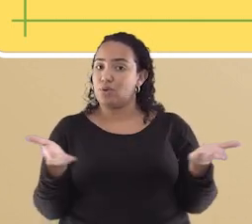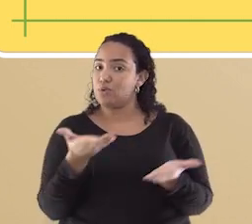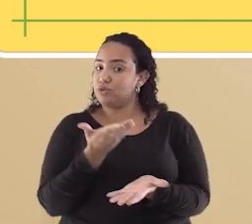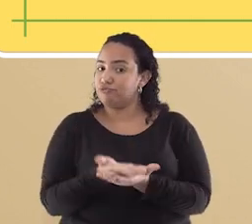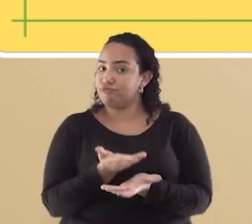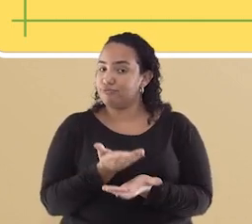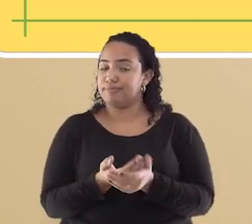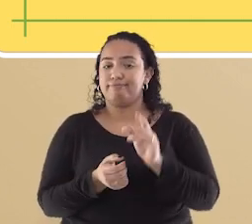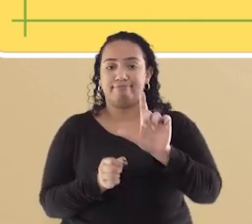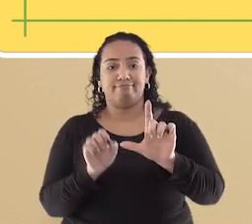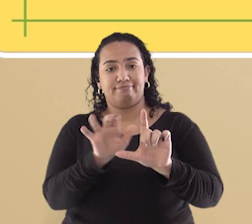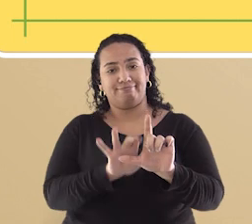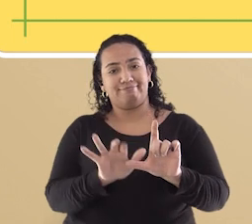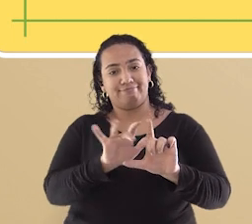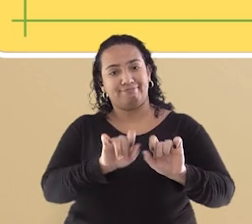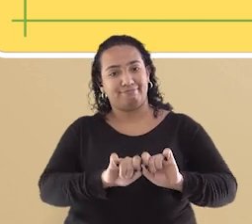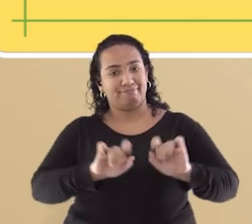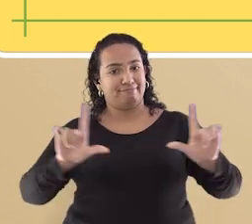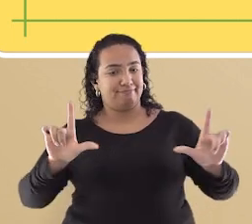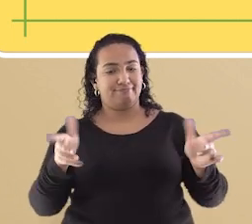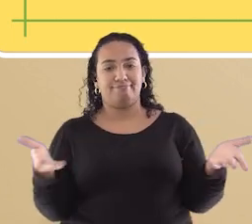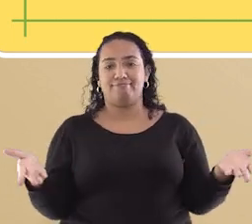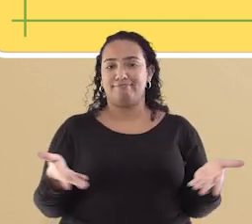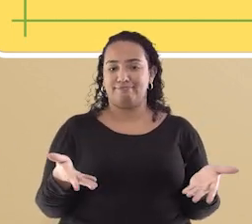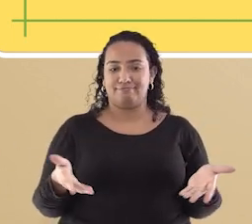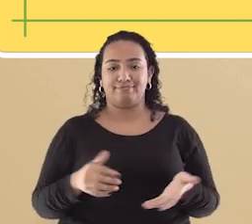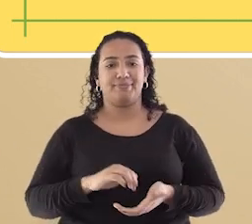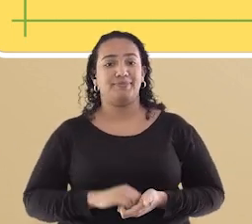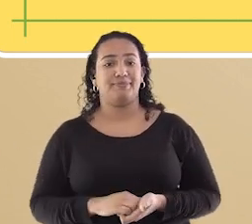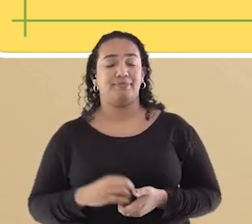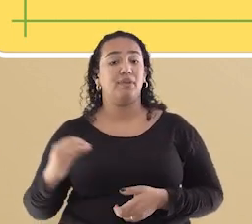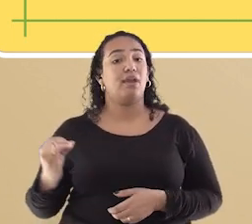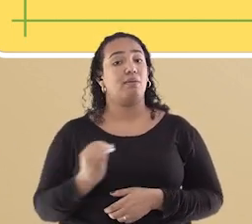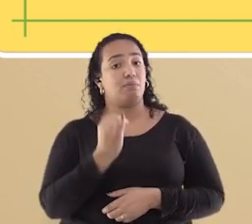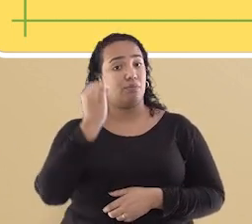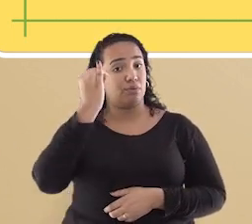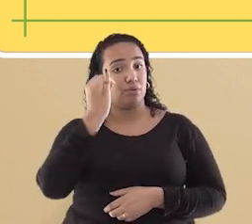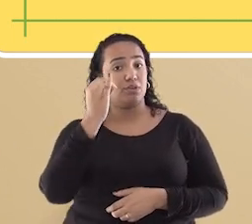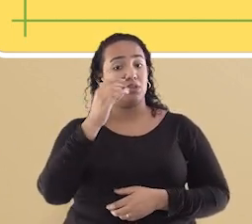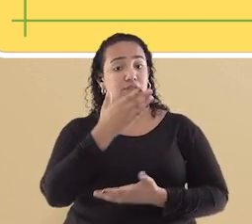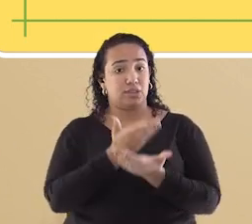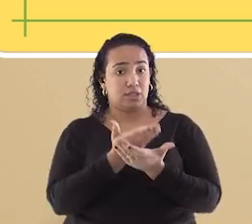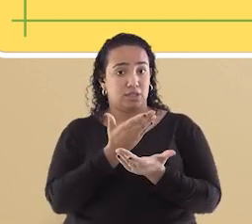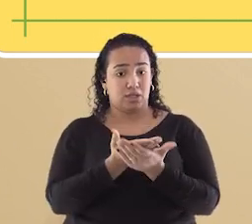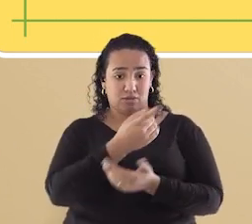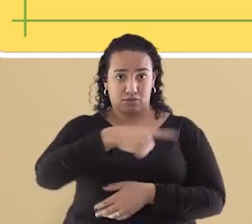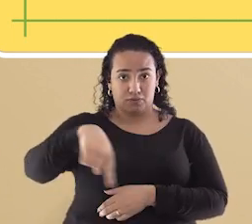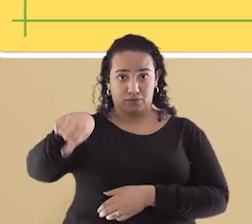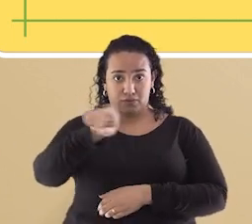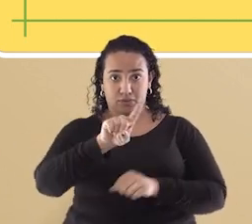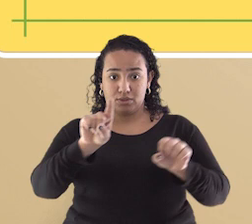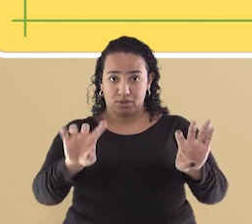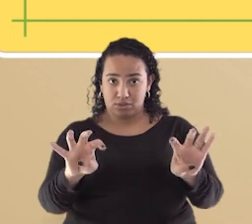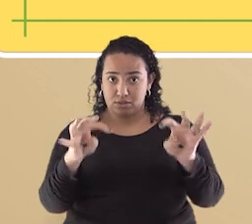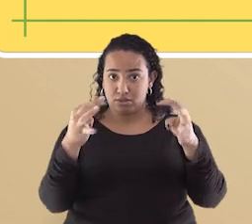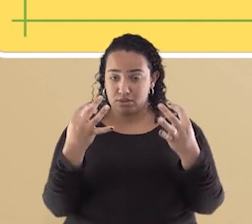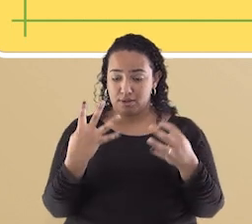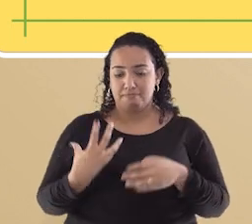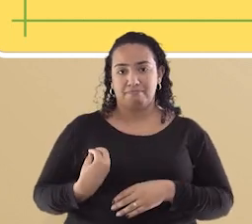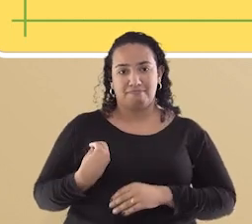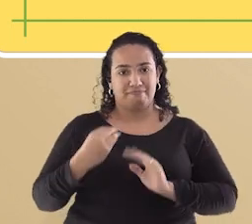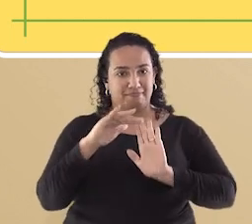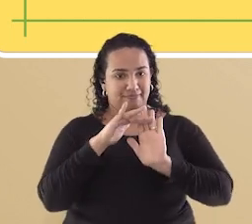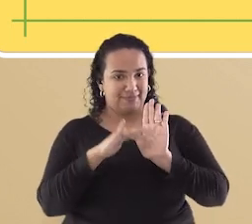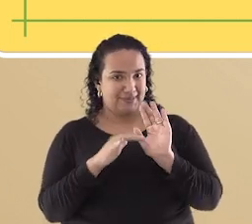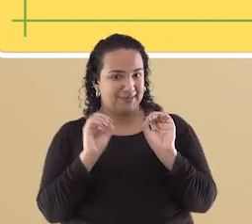de hoje através do QR Code que está aí na sua tela. É importante que em todas as aulas que você assistir, confirme a